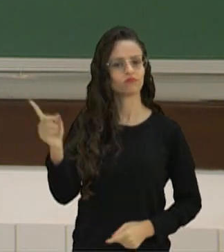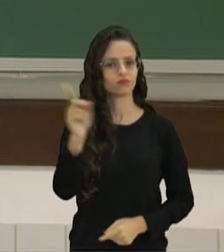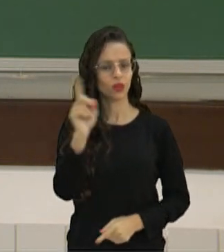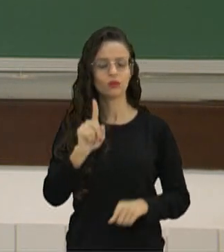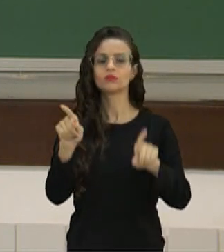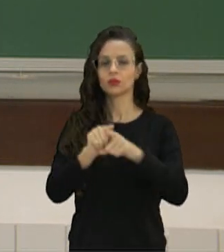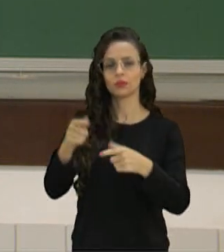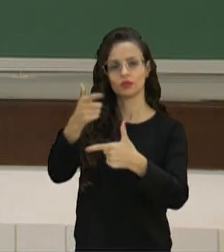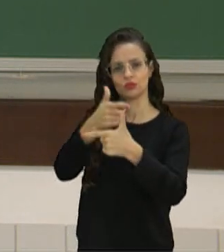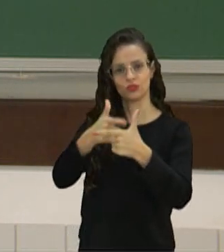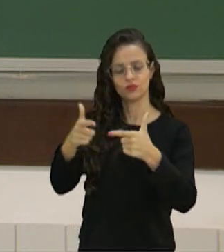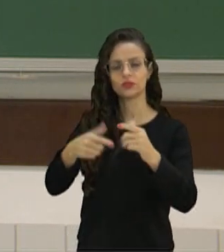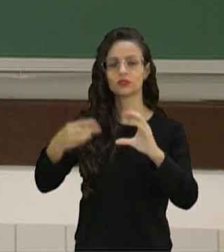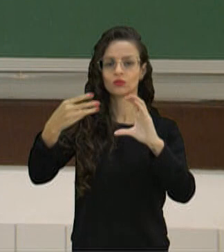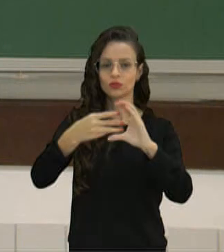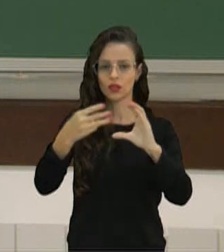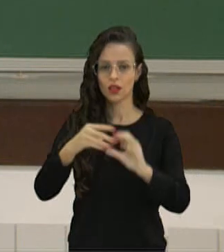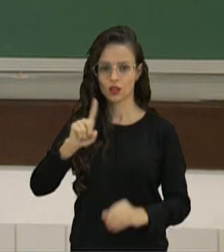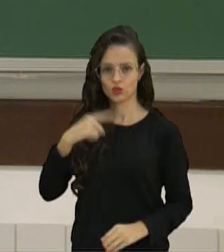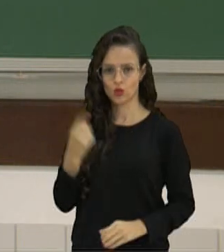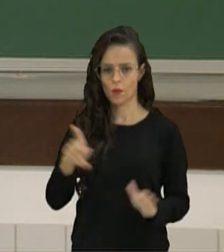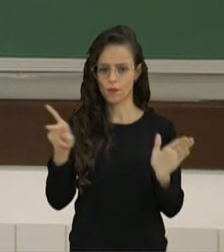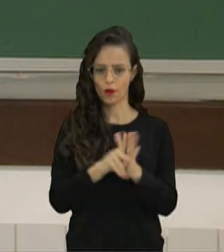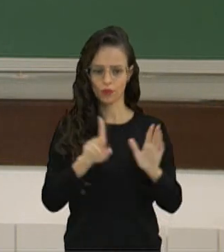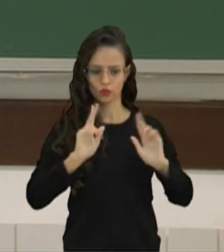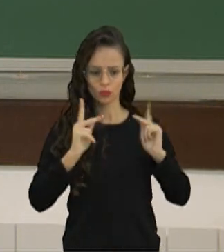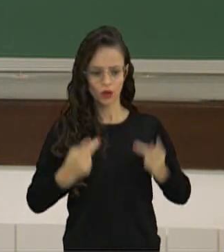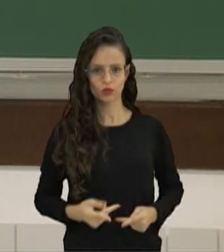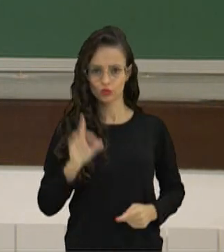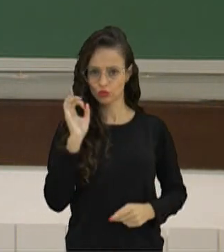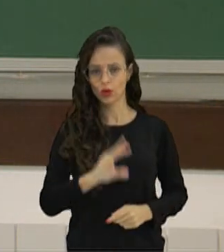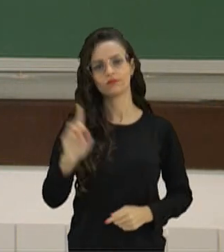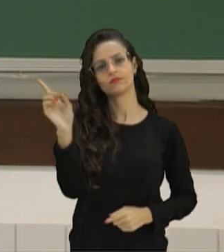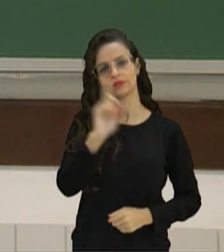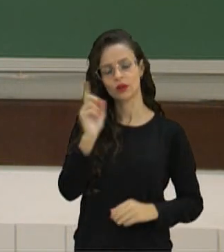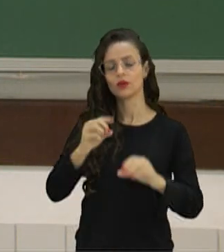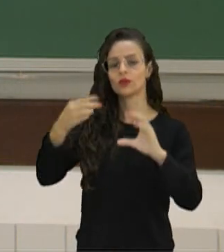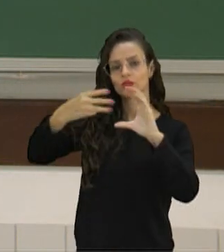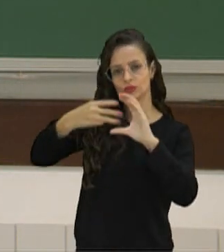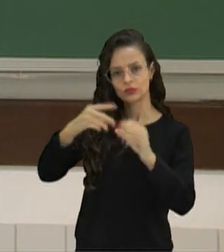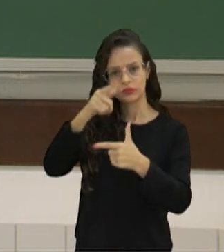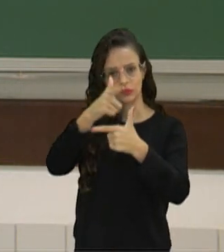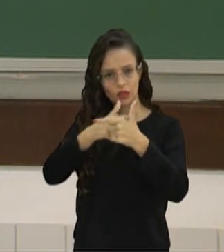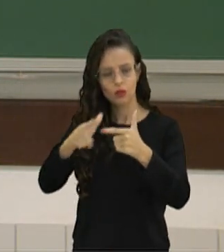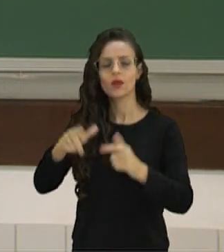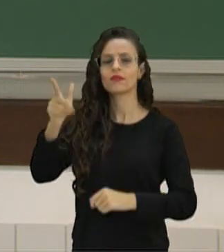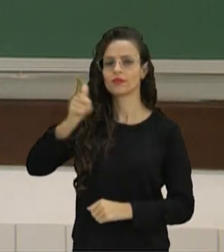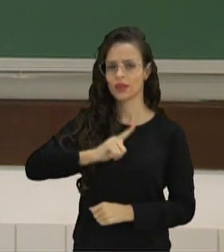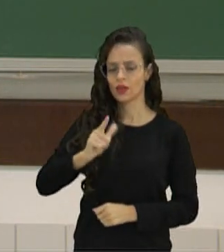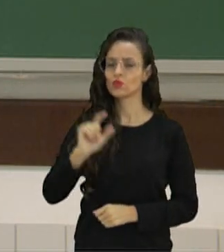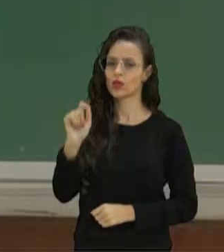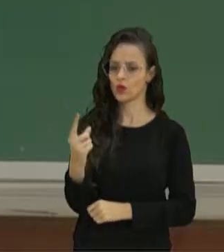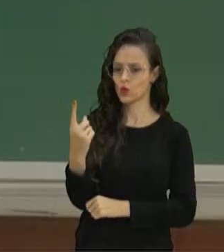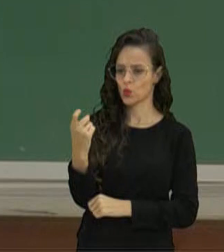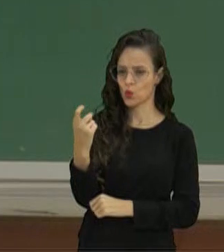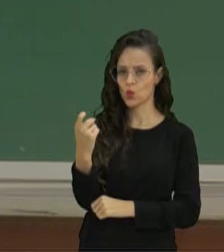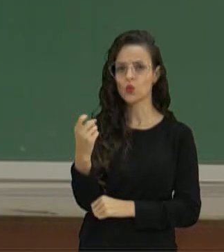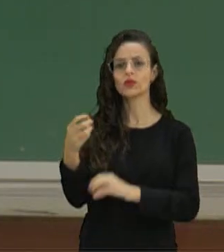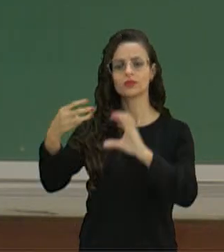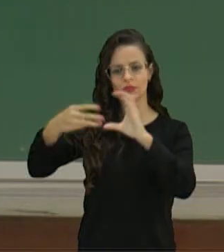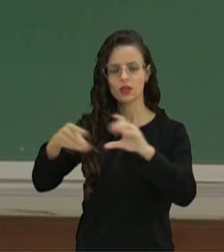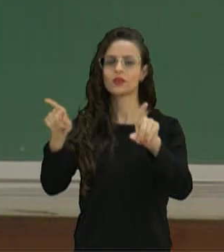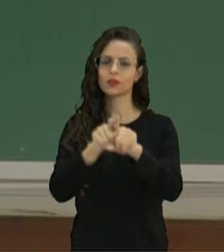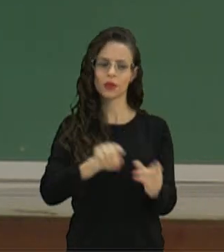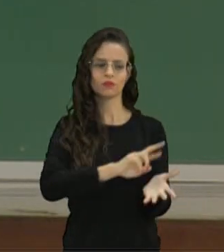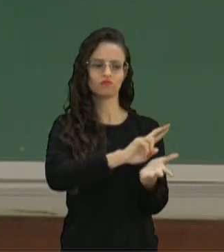celular, pessoal, não é exclusiva da nossa espécie. A divisão celular ocorre tanto em seres unicelulares quanto em